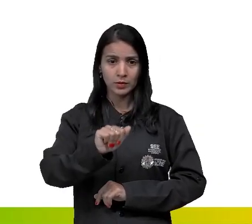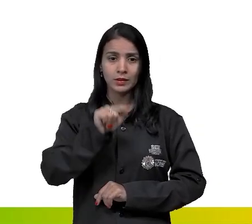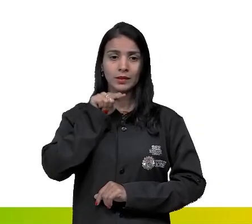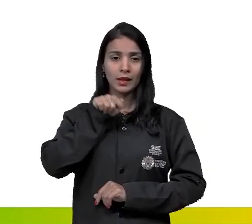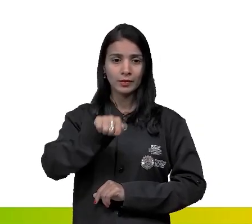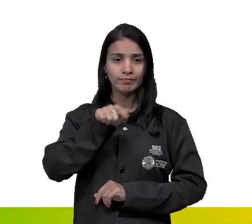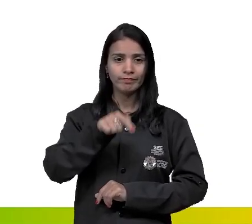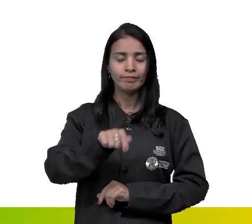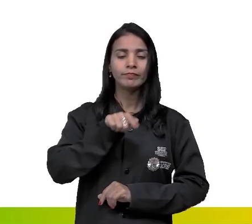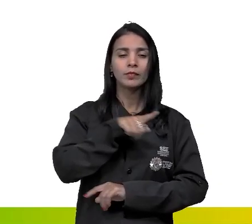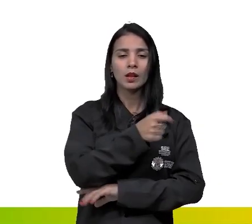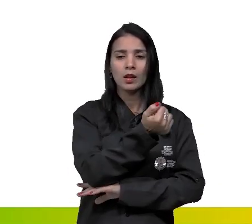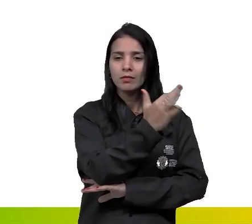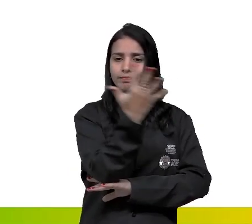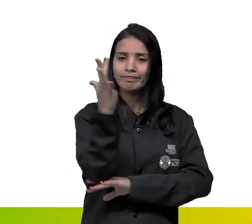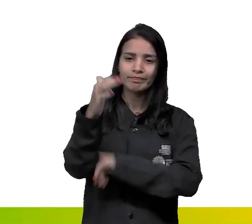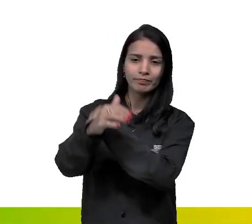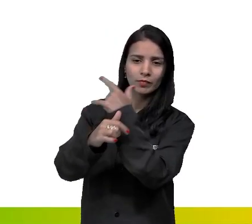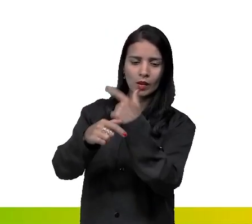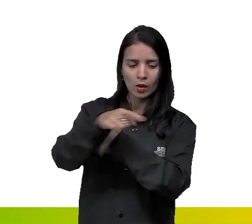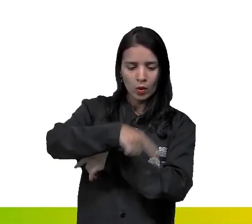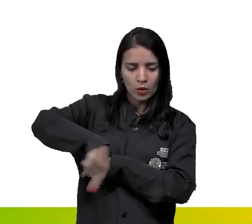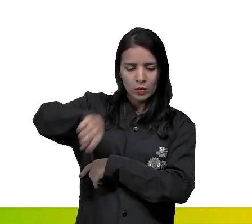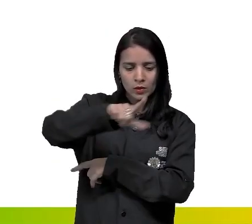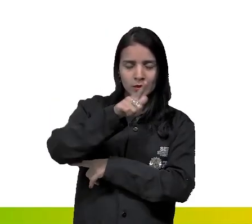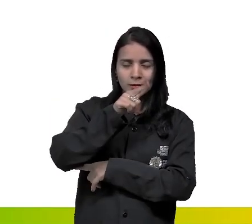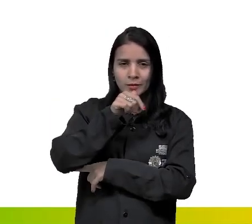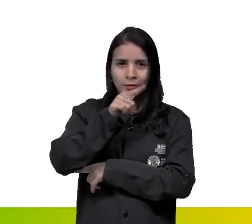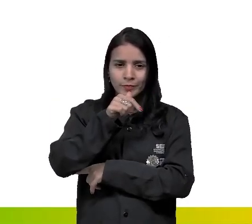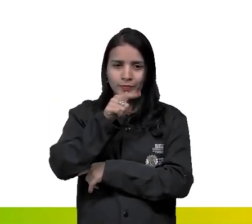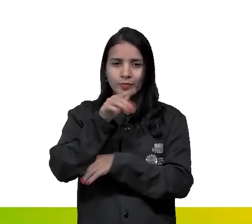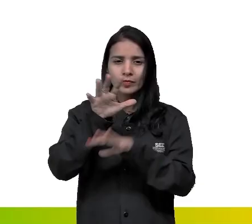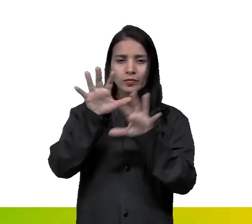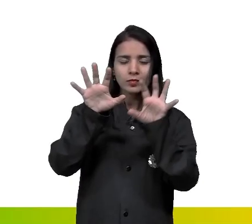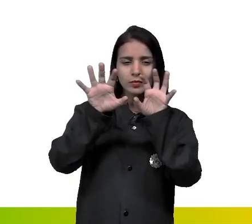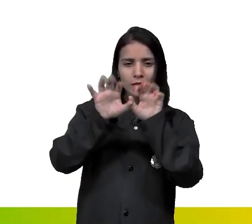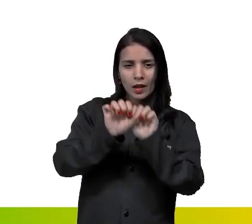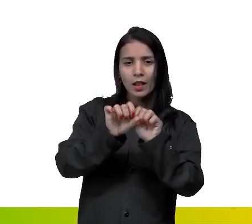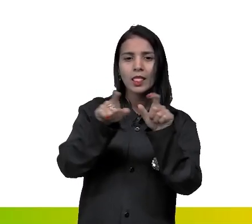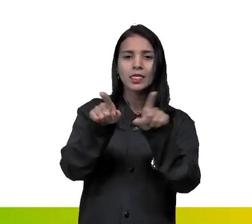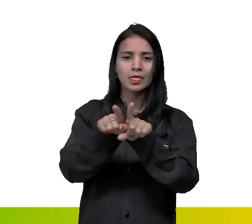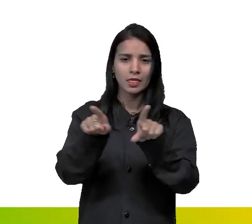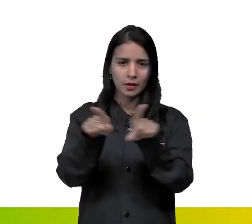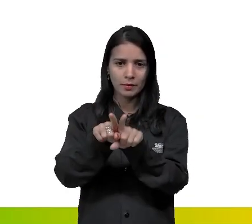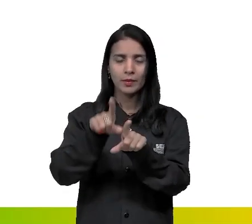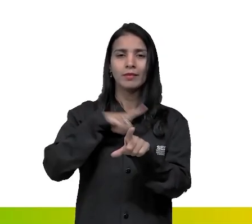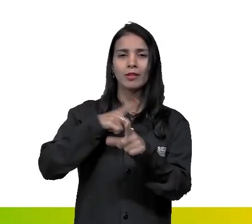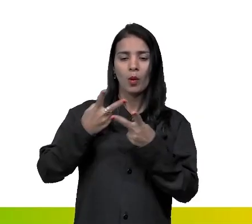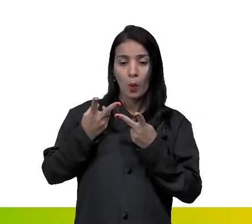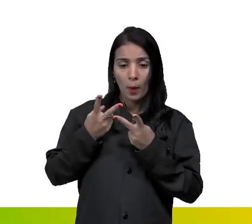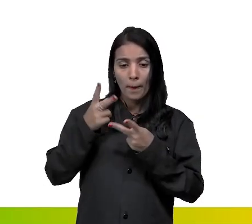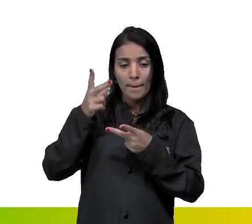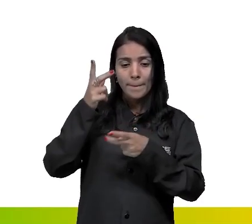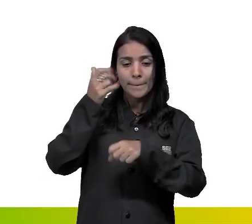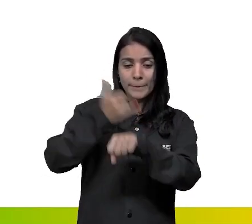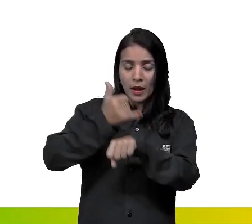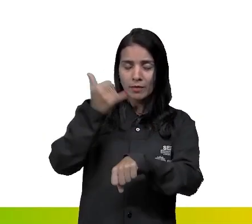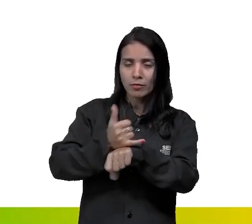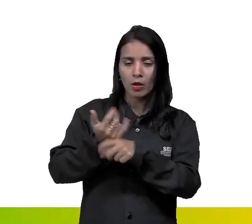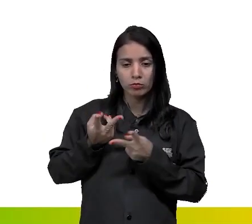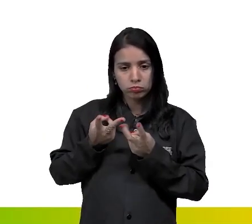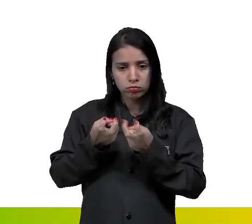parte dos estados de Mato Grosso e Mato Grosso do Sul, degradado pela mineração e pela